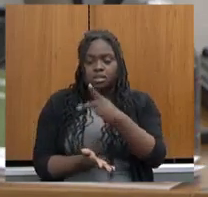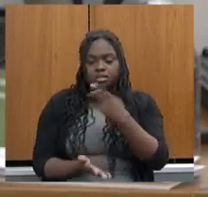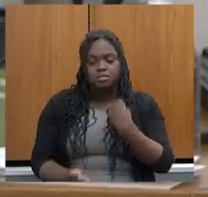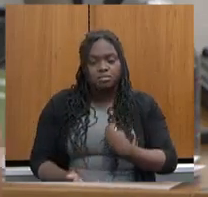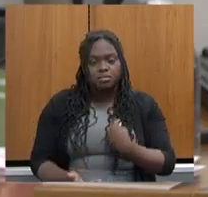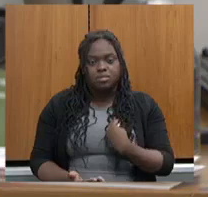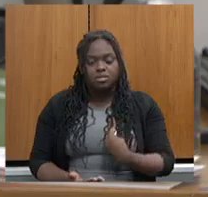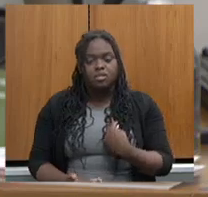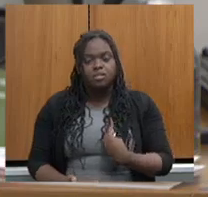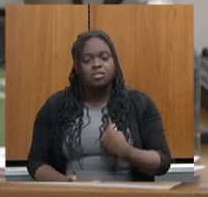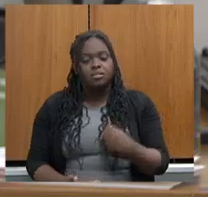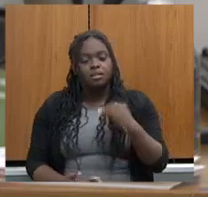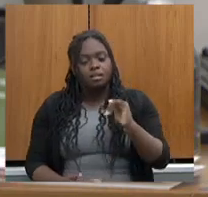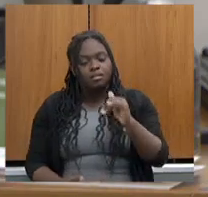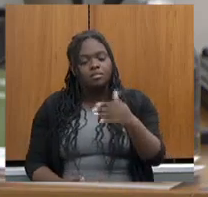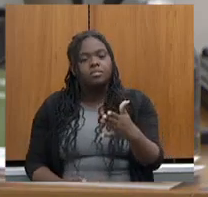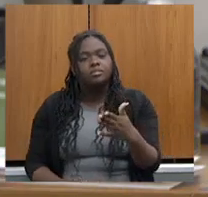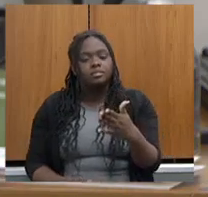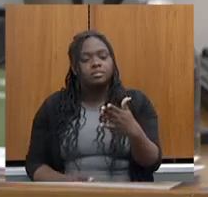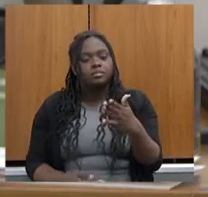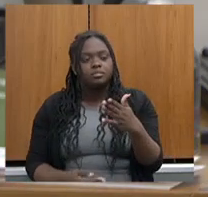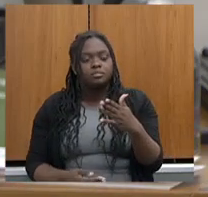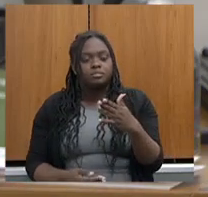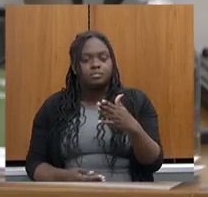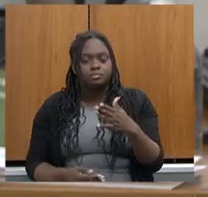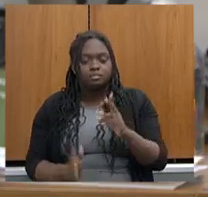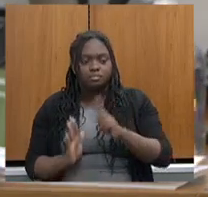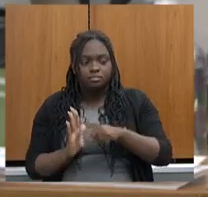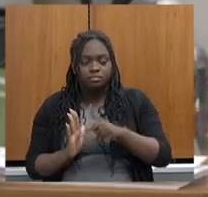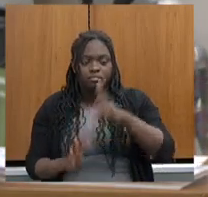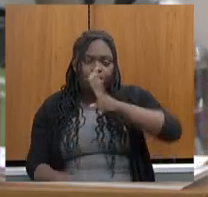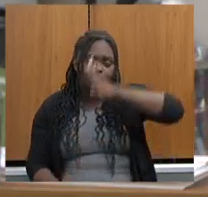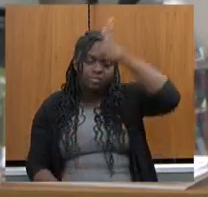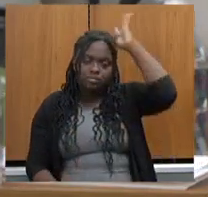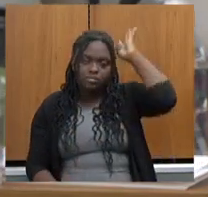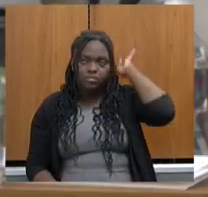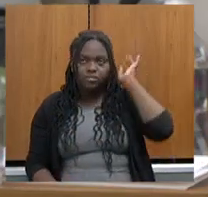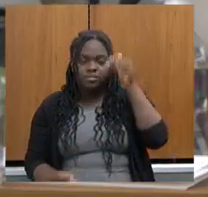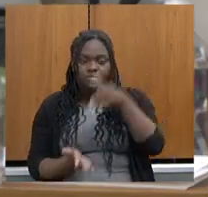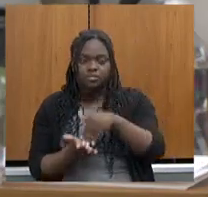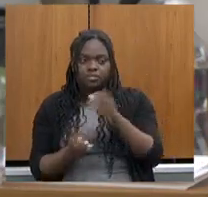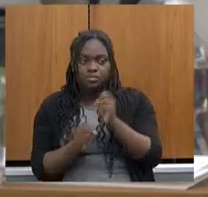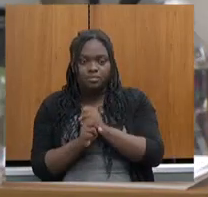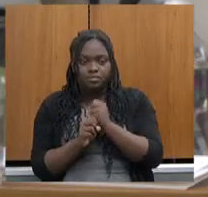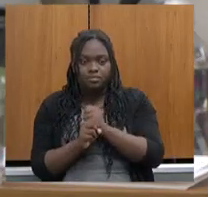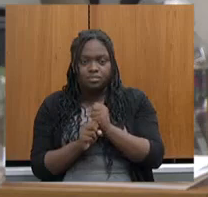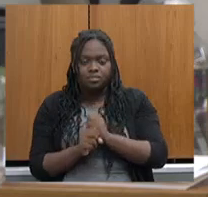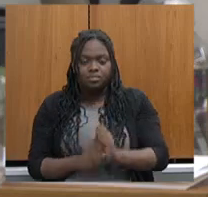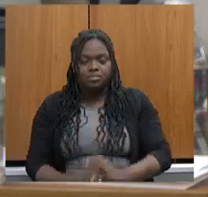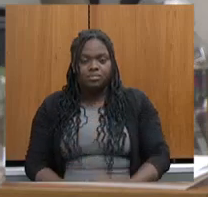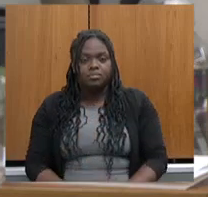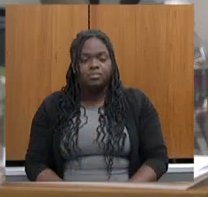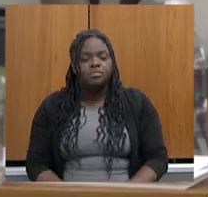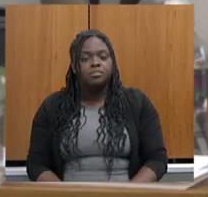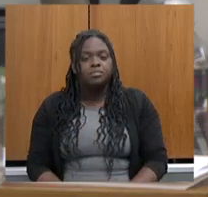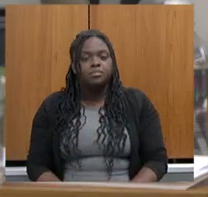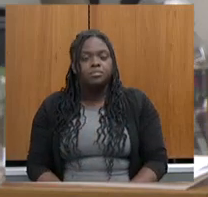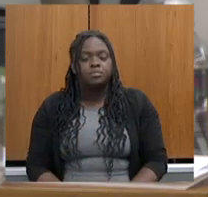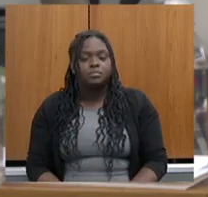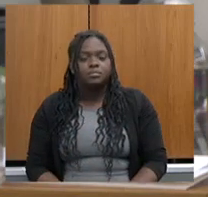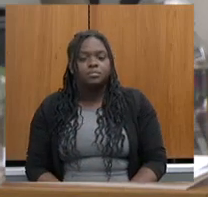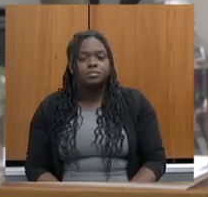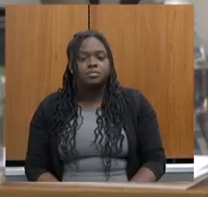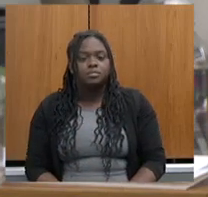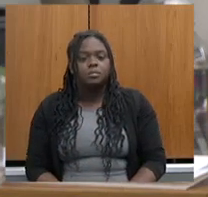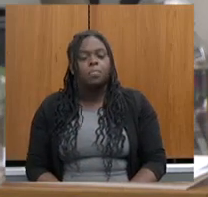participação à frente né deste da aí do corpo de bombeiro em Minas agora no final do ano mas é